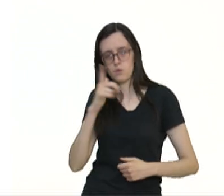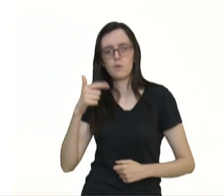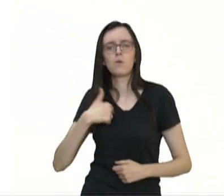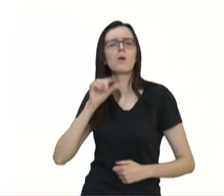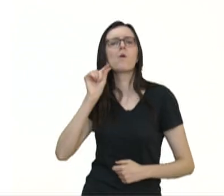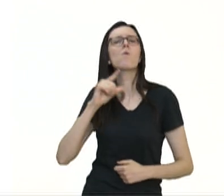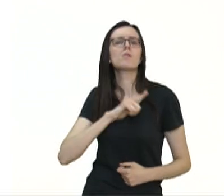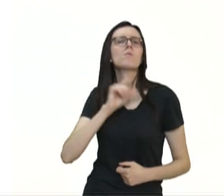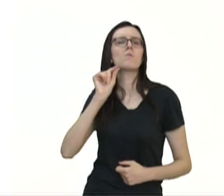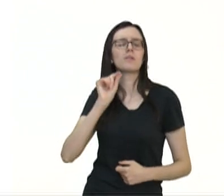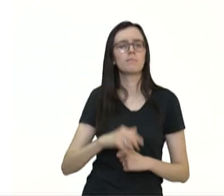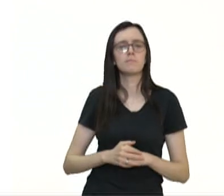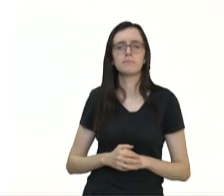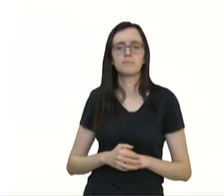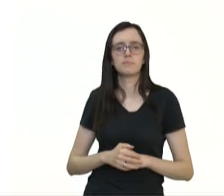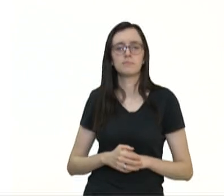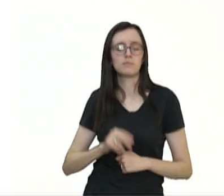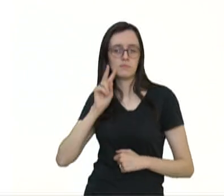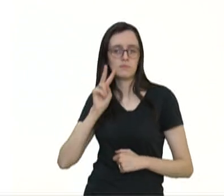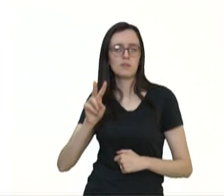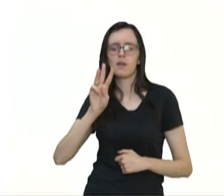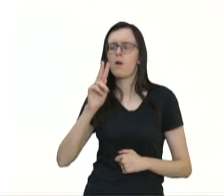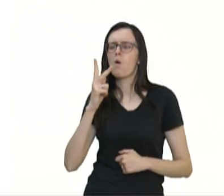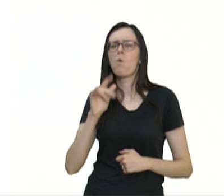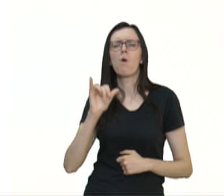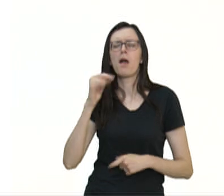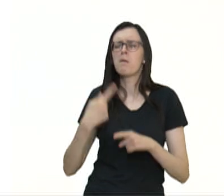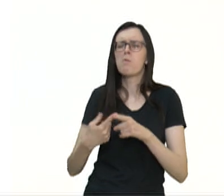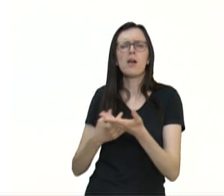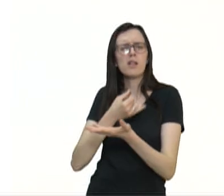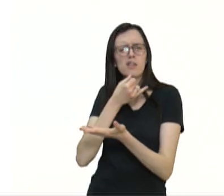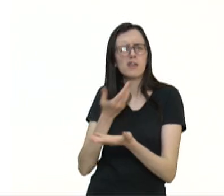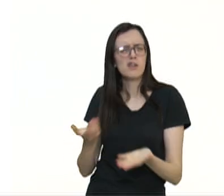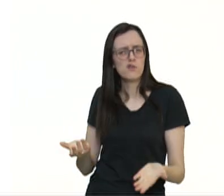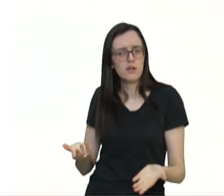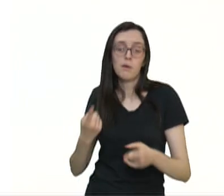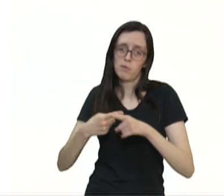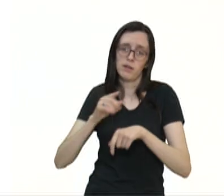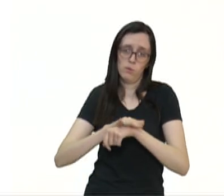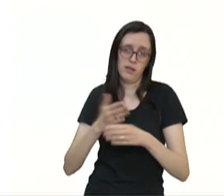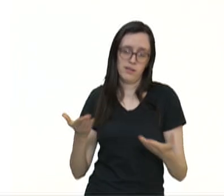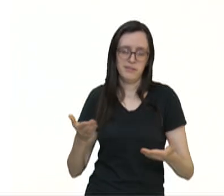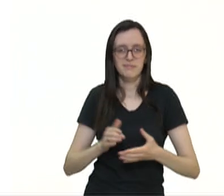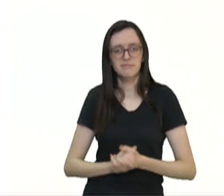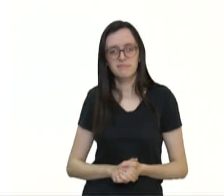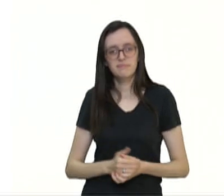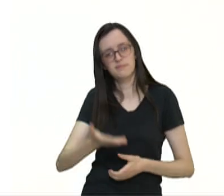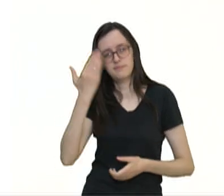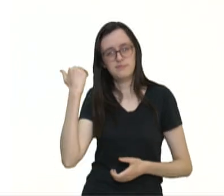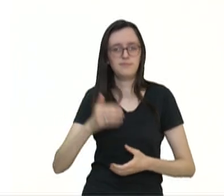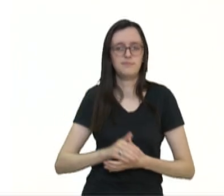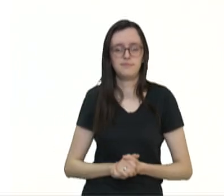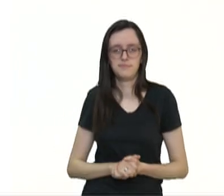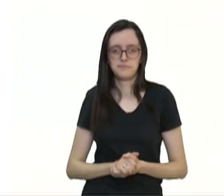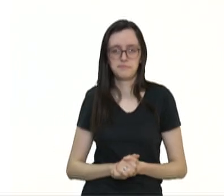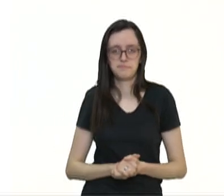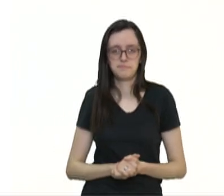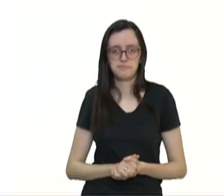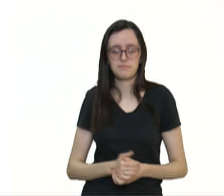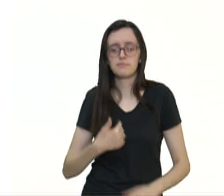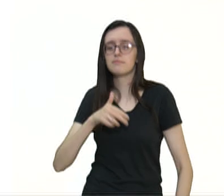because novamente, então só pode ser why. Por que ele está triste? Porque ele está doente. Let's go. Agora, a